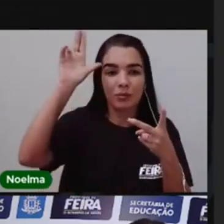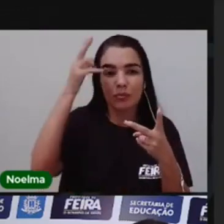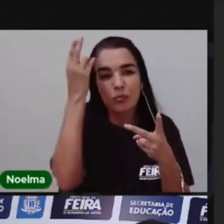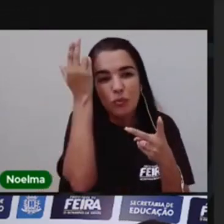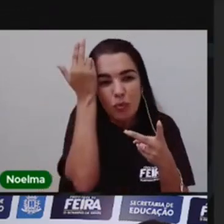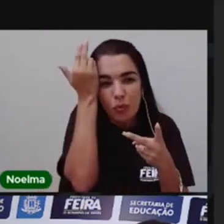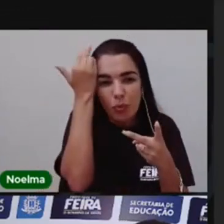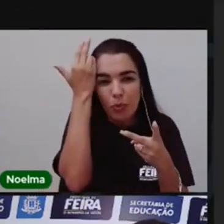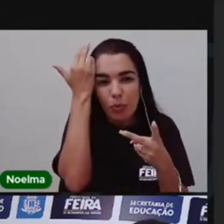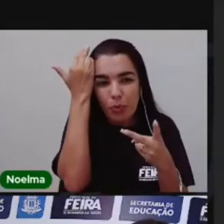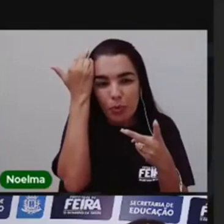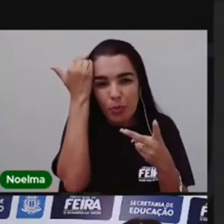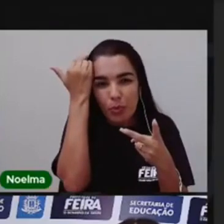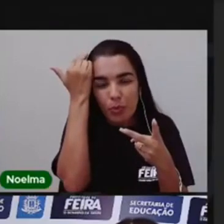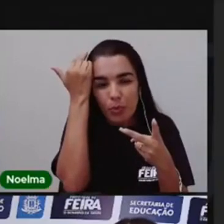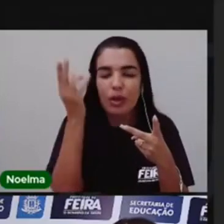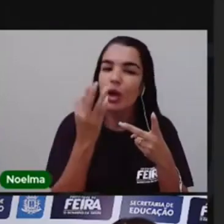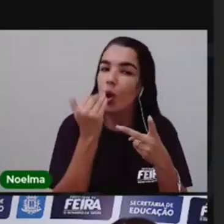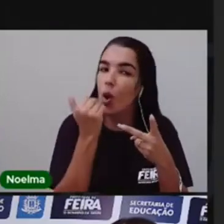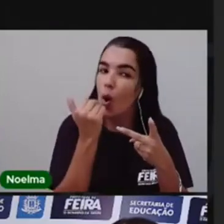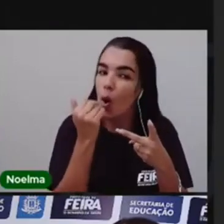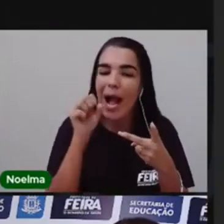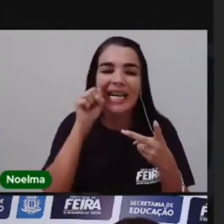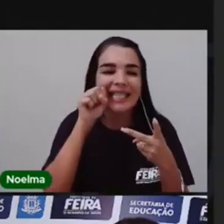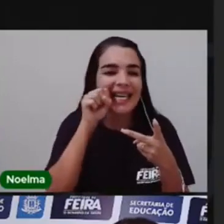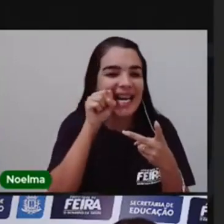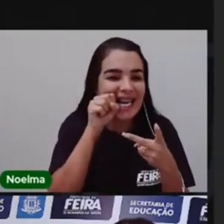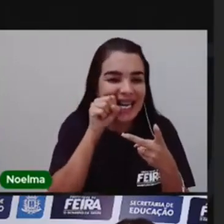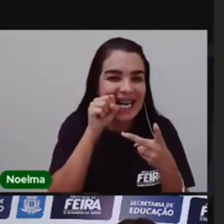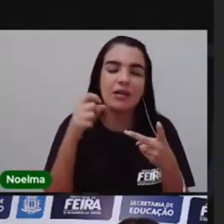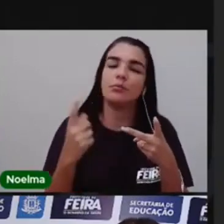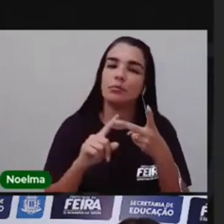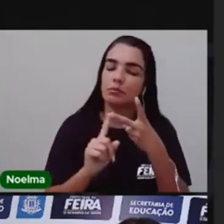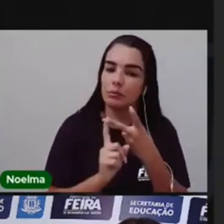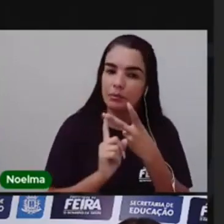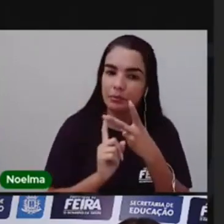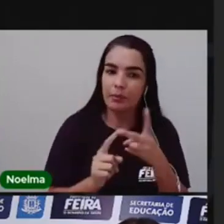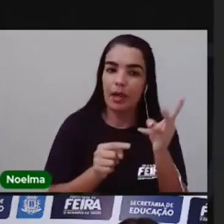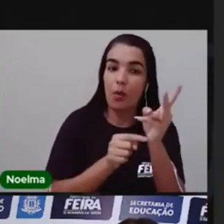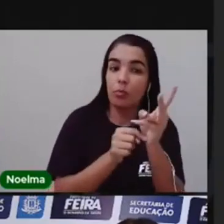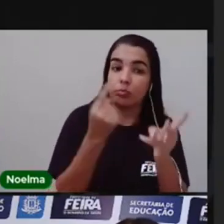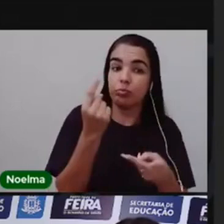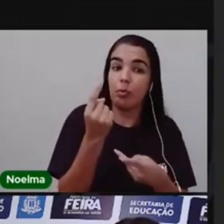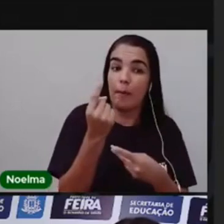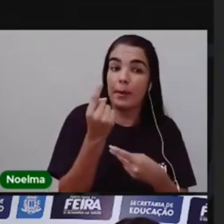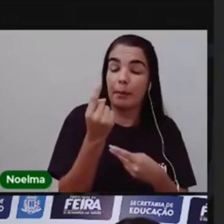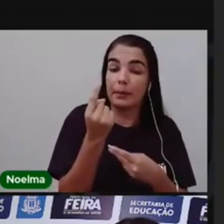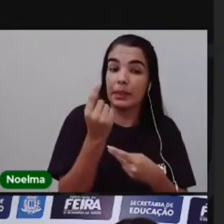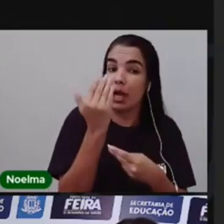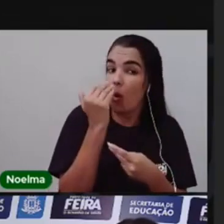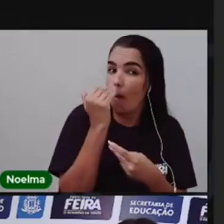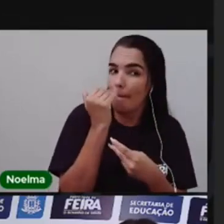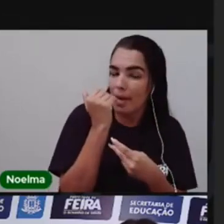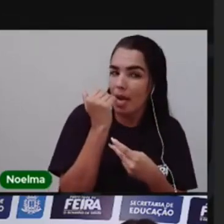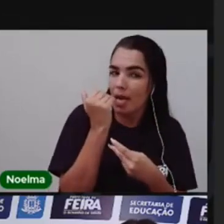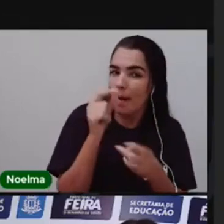que se alimenta do vegetal, que é o coelho, ele é o primeiro a consumir, por